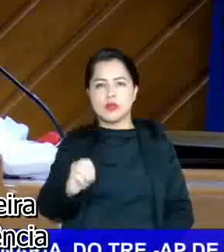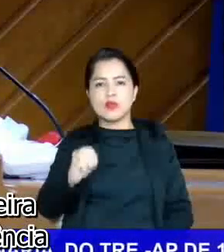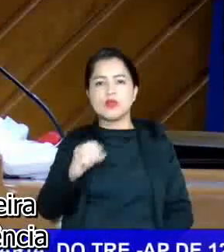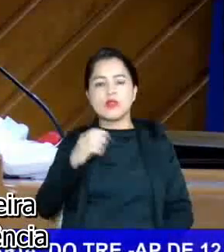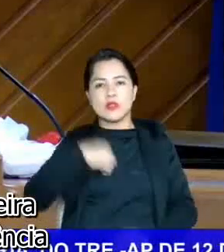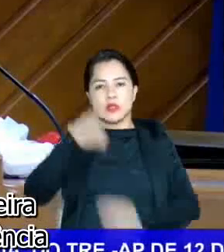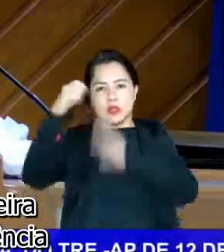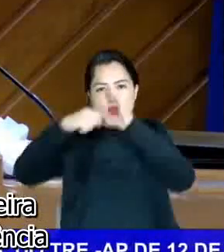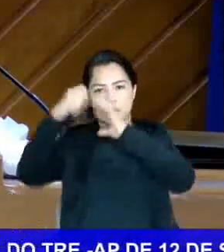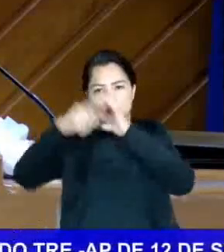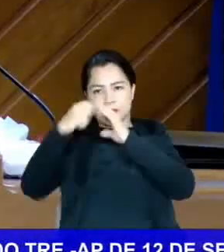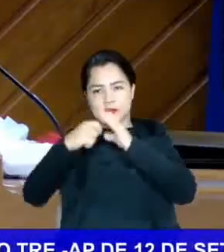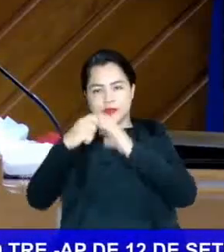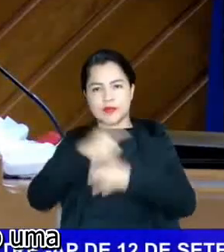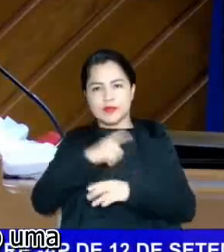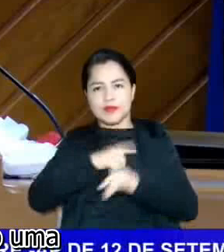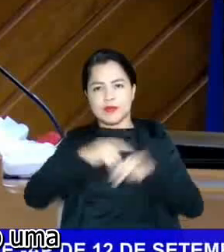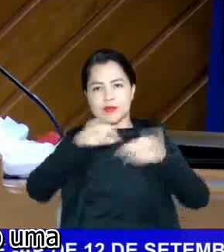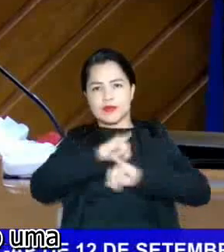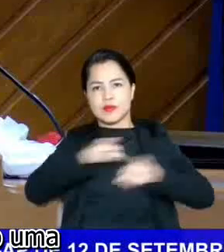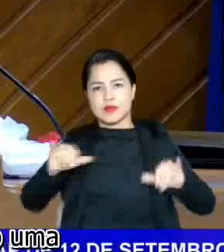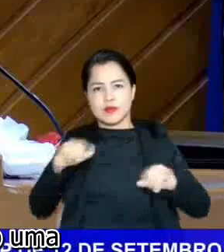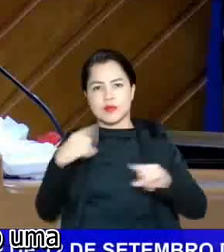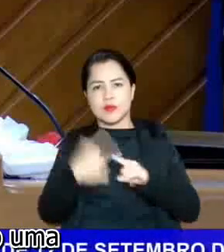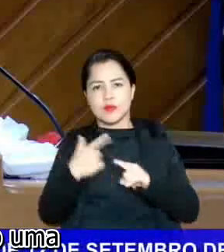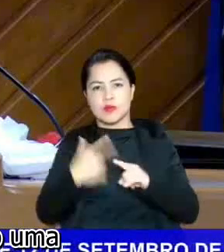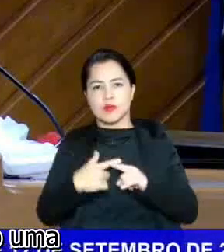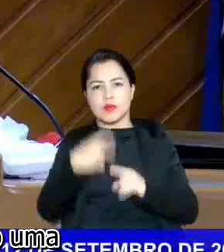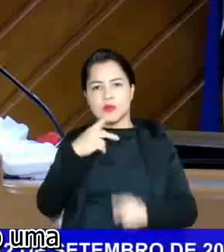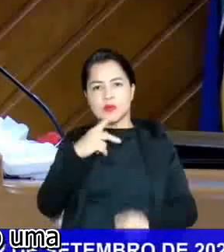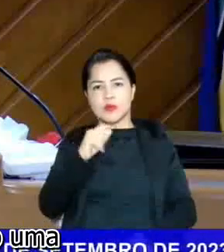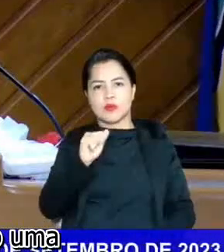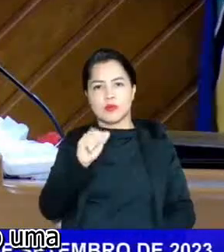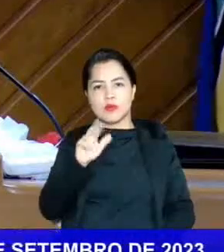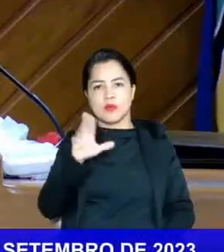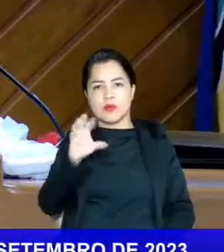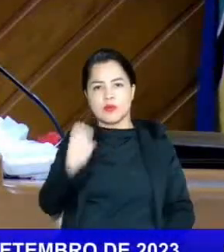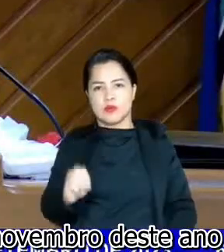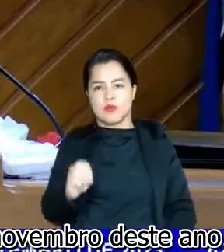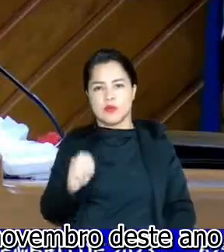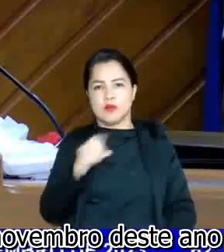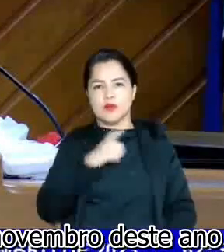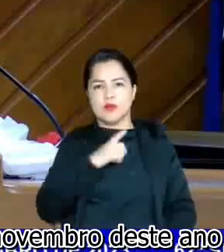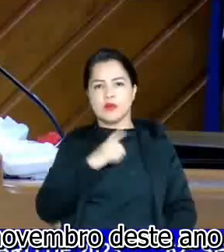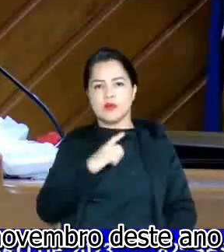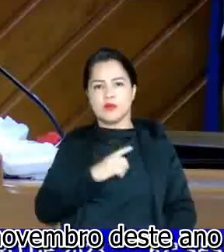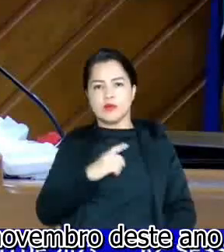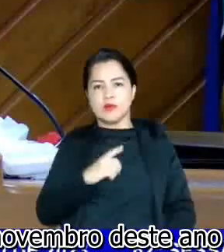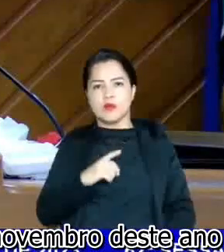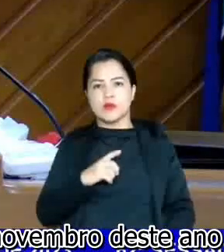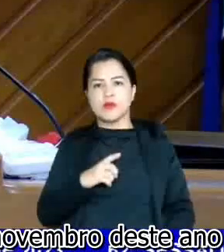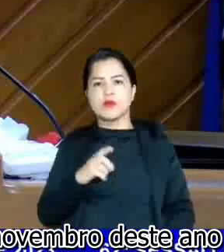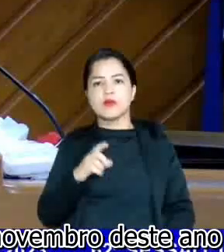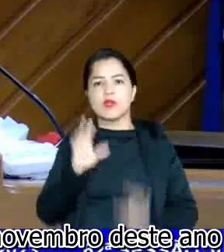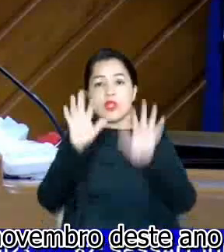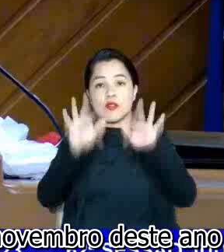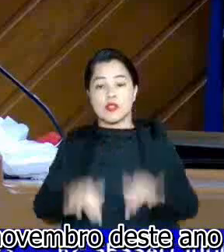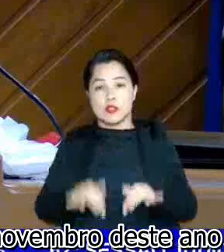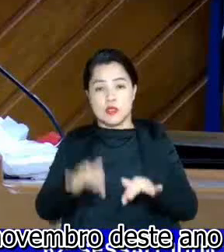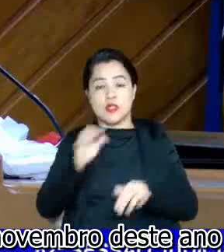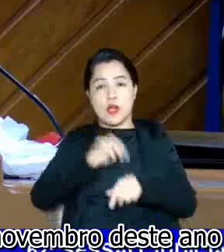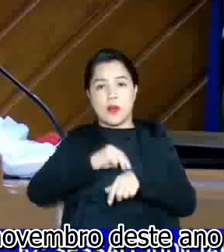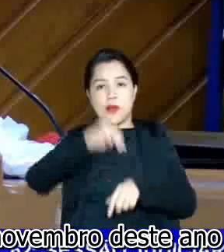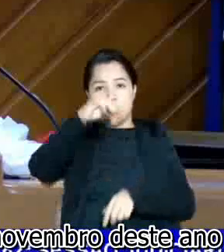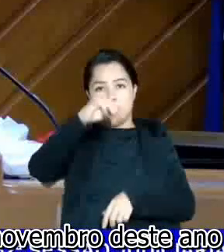por videoconferência, em face de que o doutor Paulo Madeira está finalizando uma dissertação de